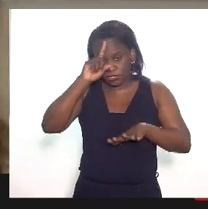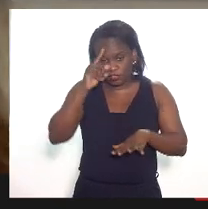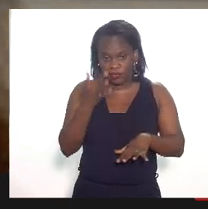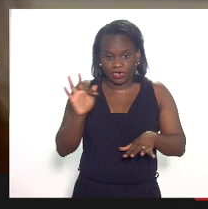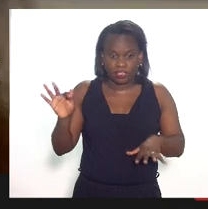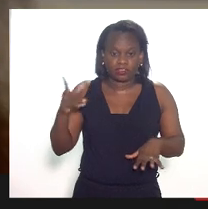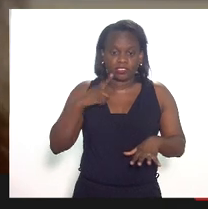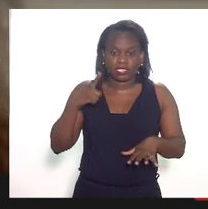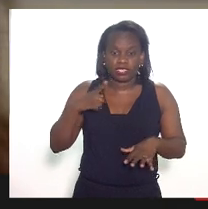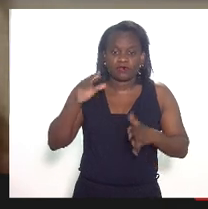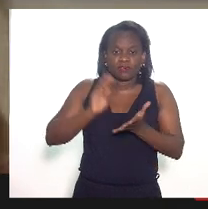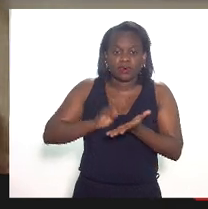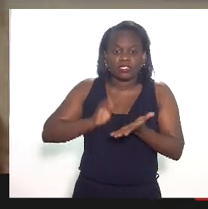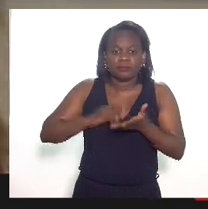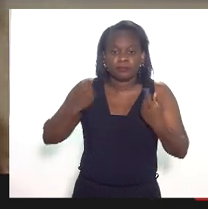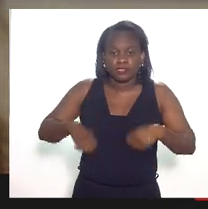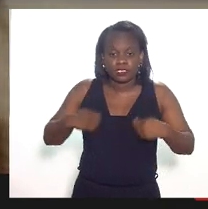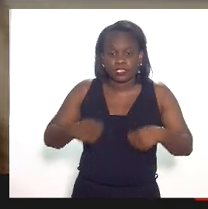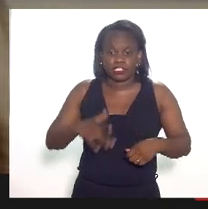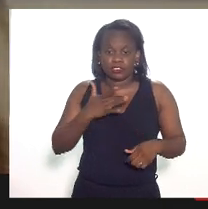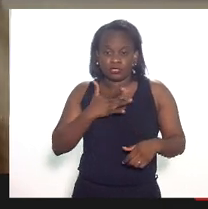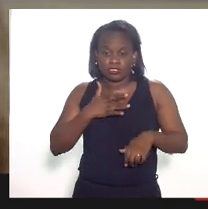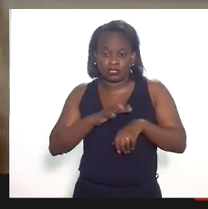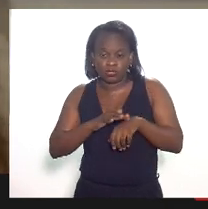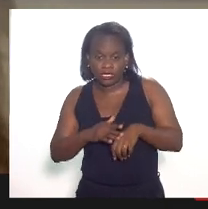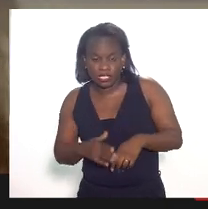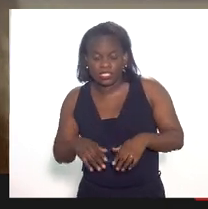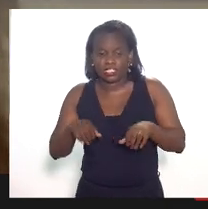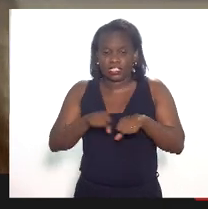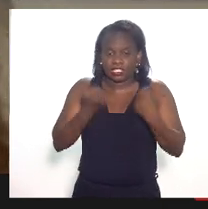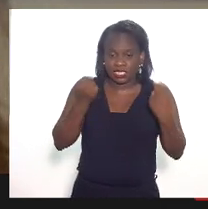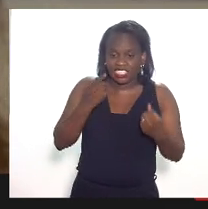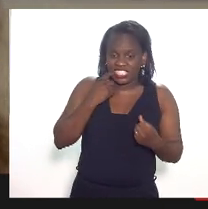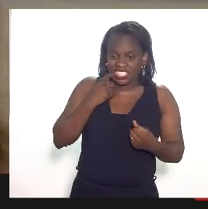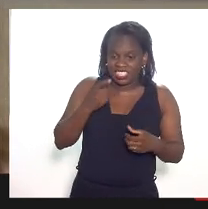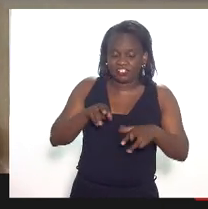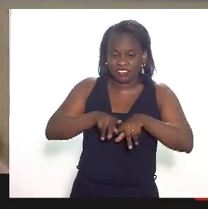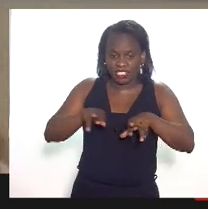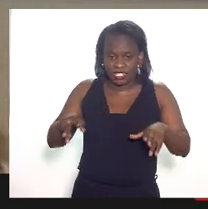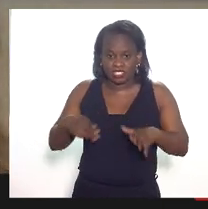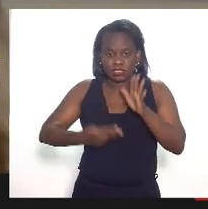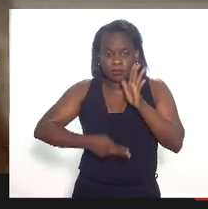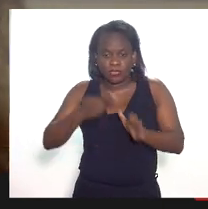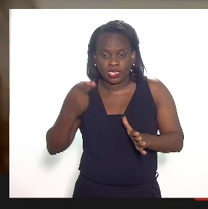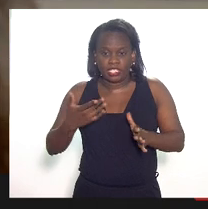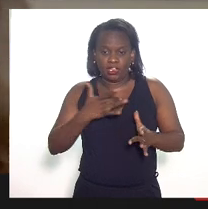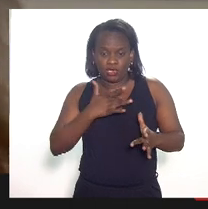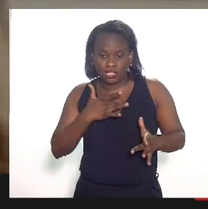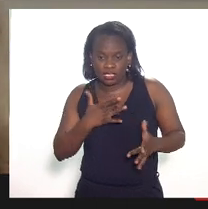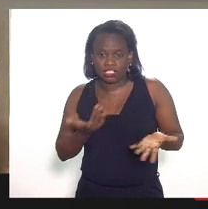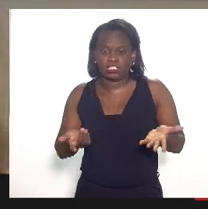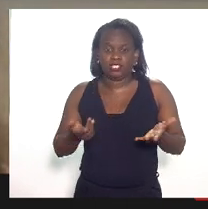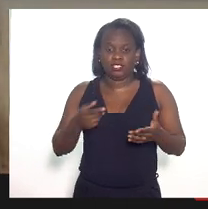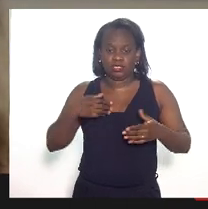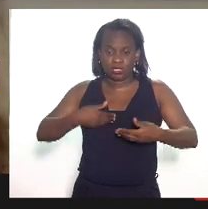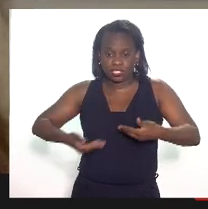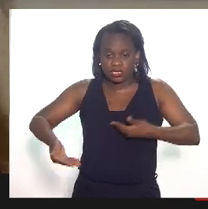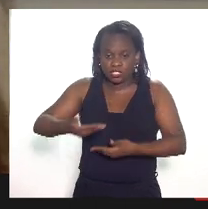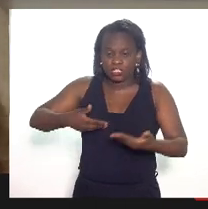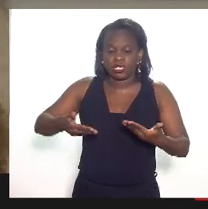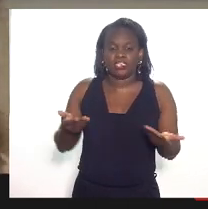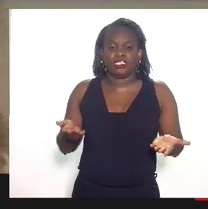atende demandas como cardiopatias, traumatologia, ortopedia, cirurgias vasculares, transplantes,